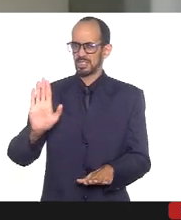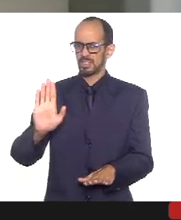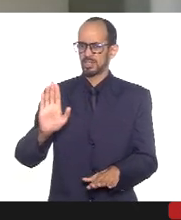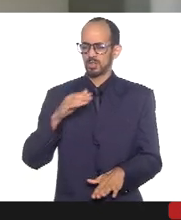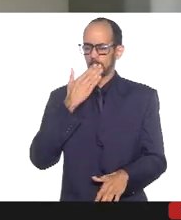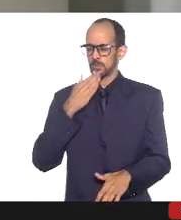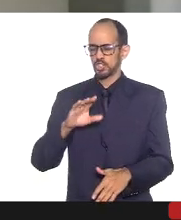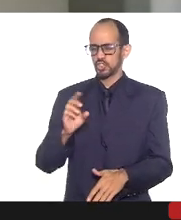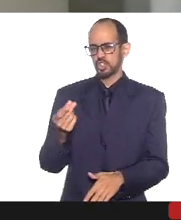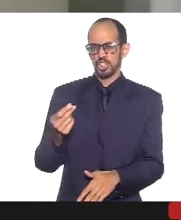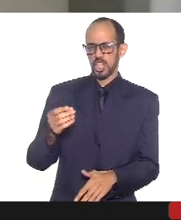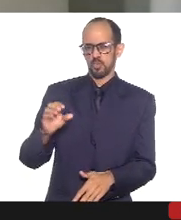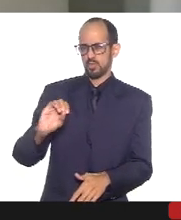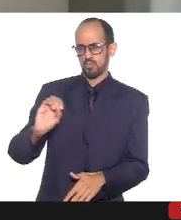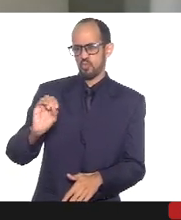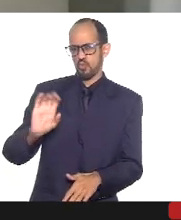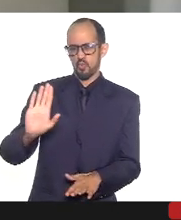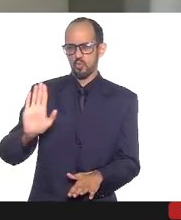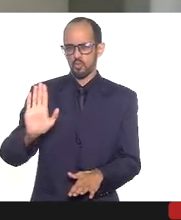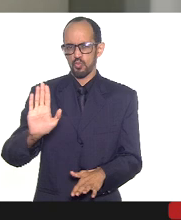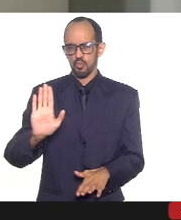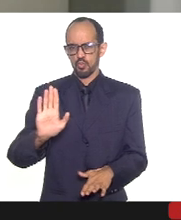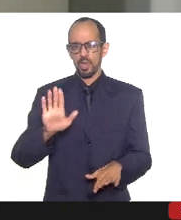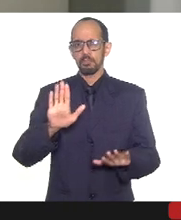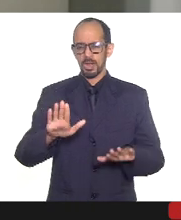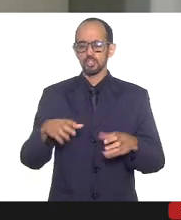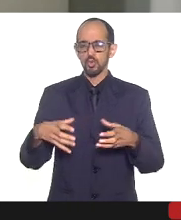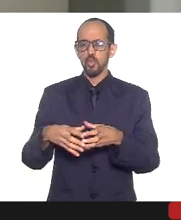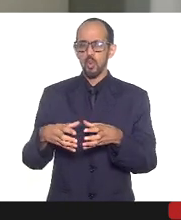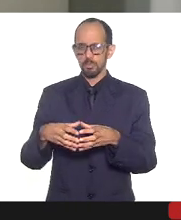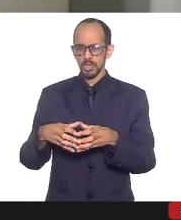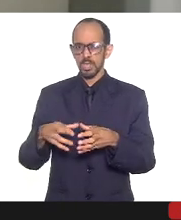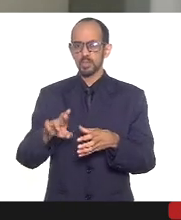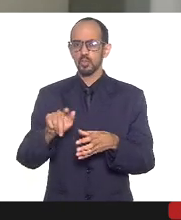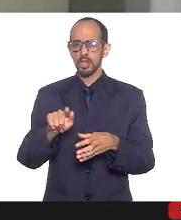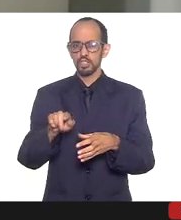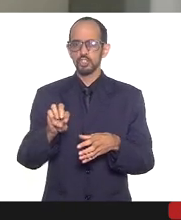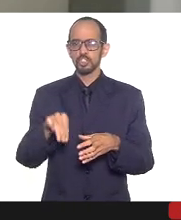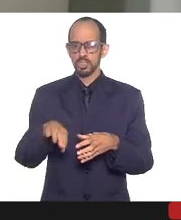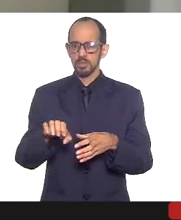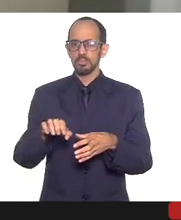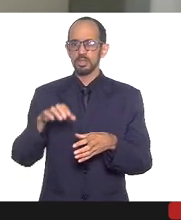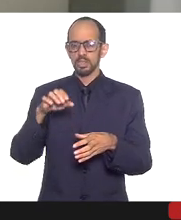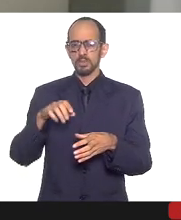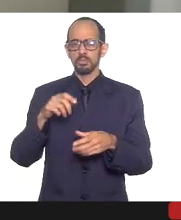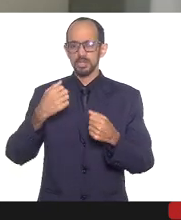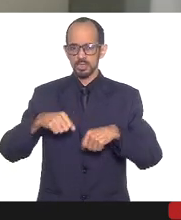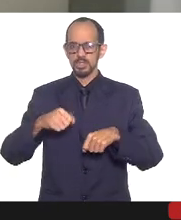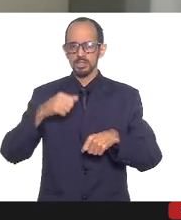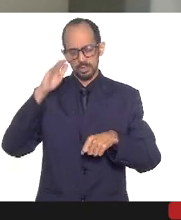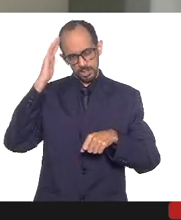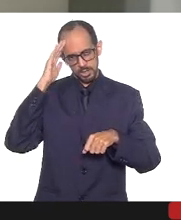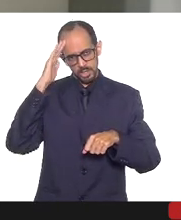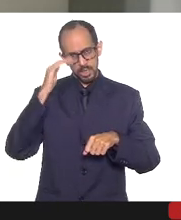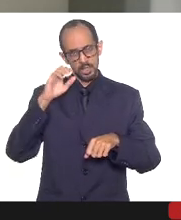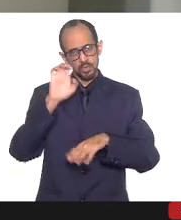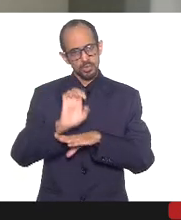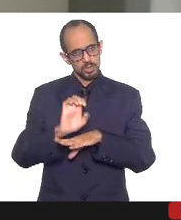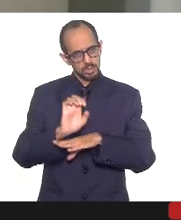que o comitê do regime entenda que o Estado pode ter liberdade dentro